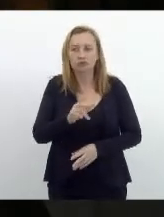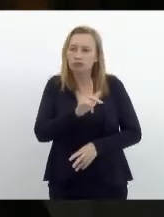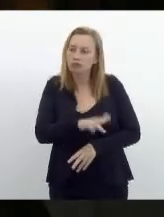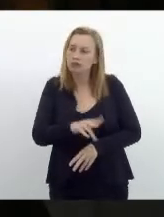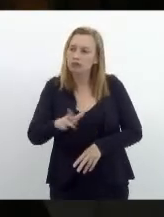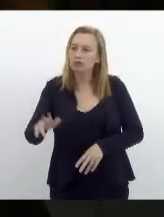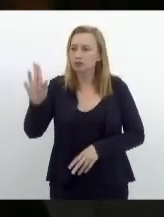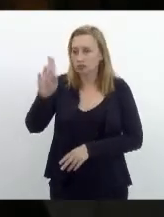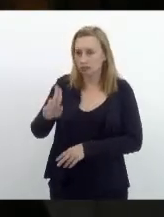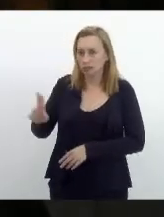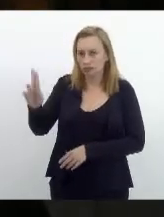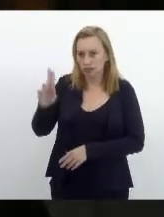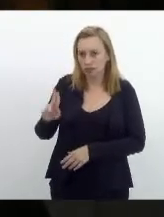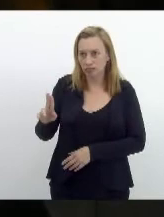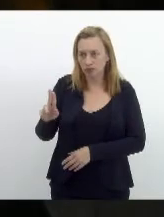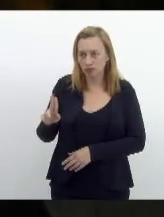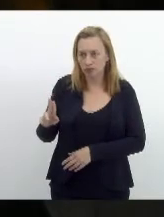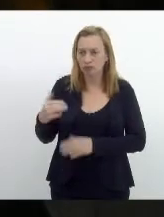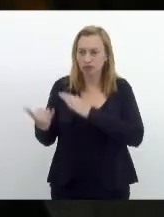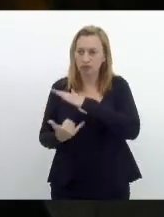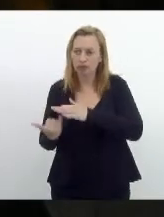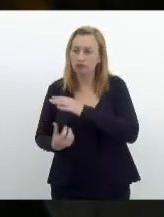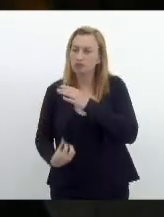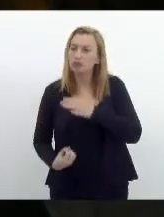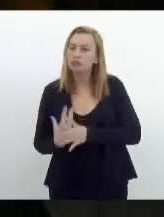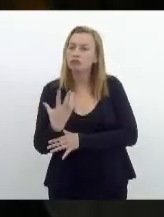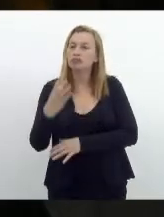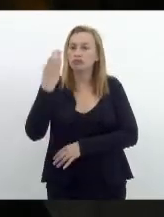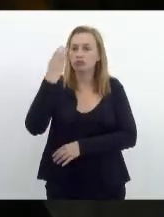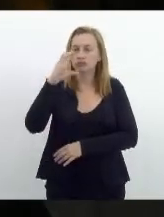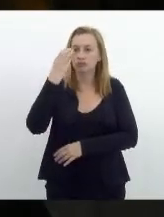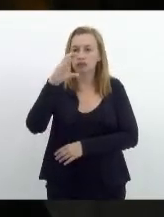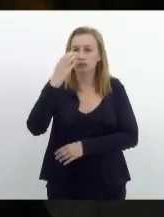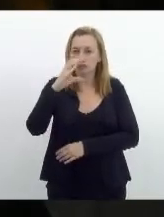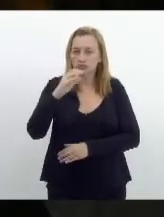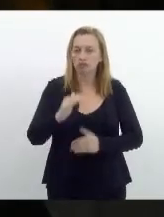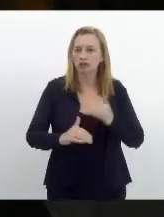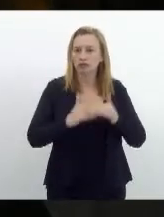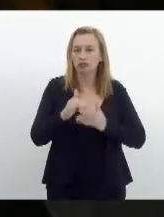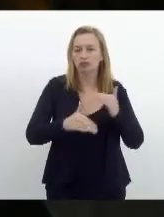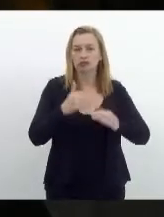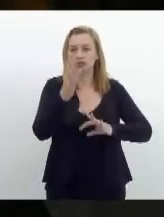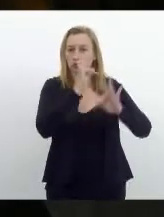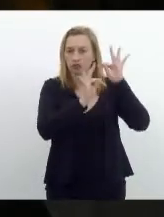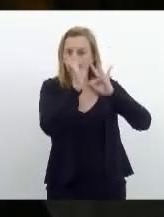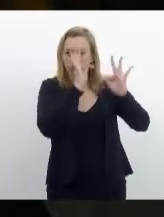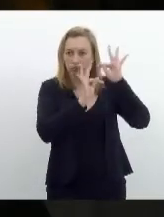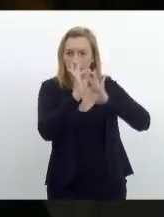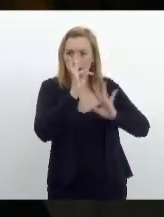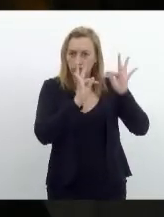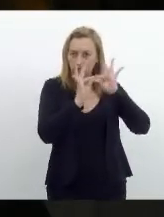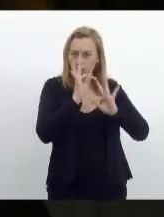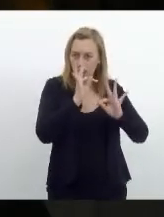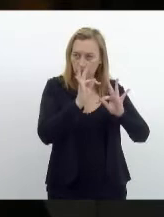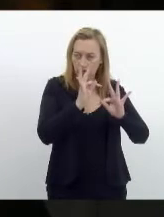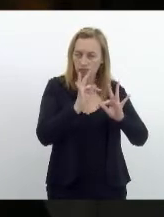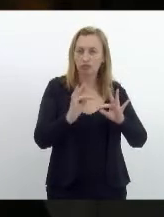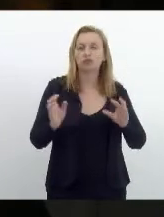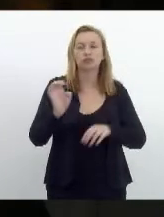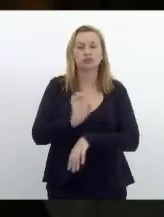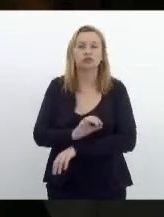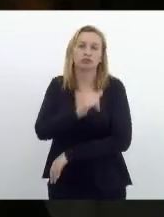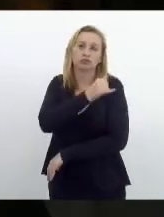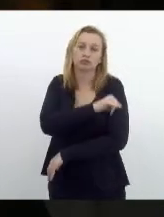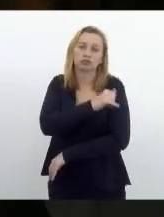diferentes instituições que produzem ciência, desenvolvem tecnologia, formam quadros no Estado do Rio de